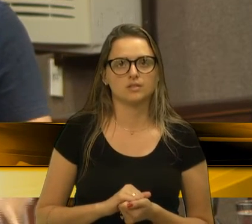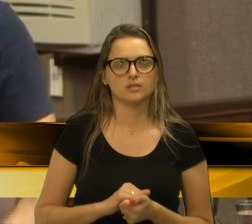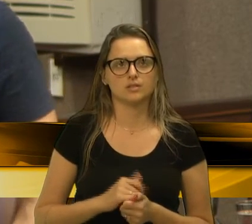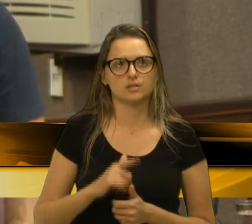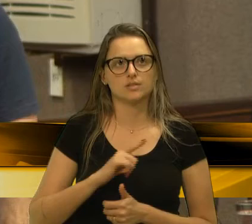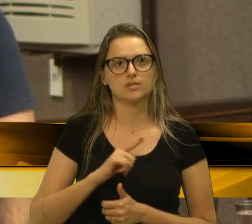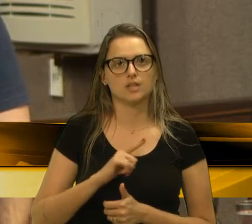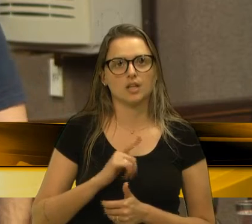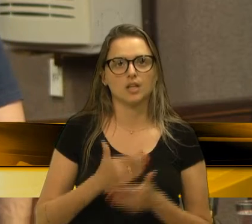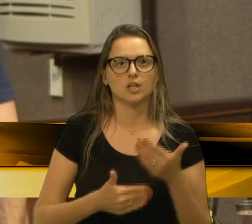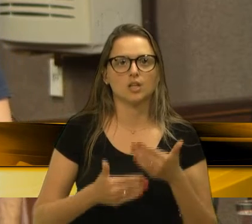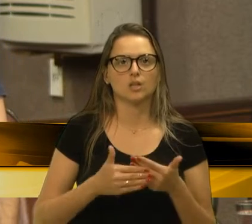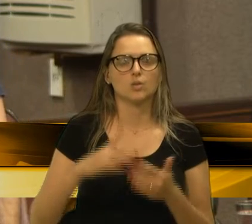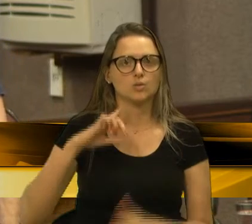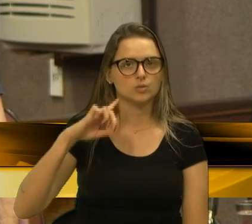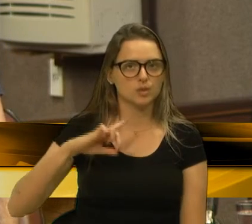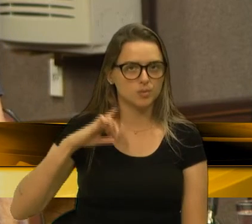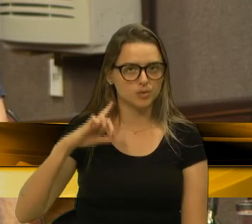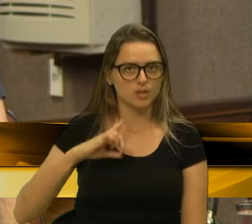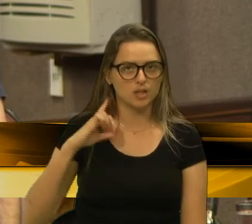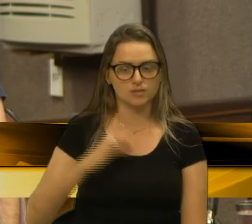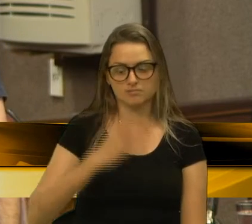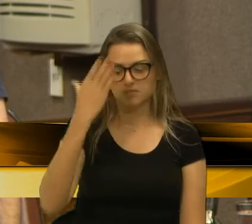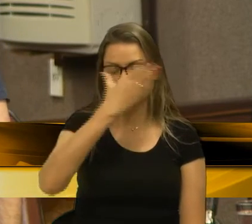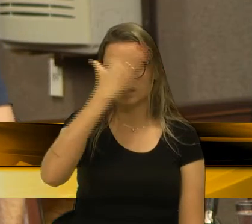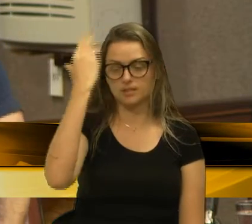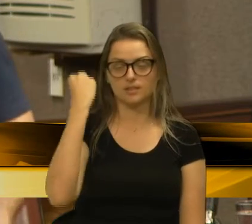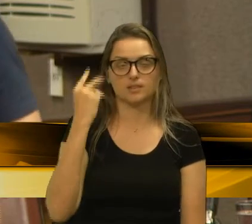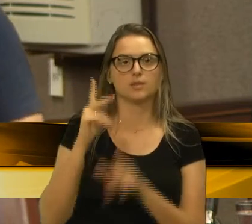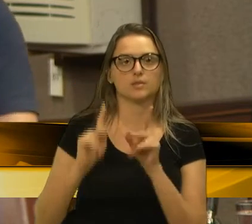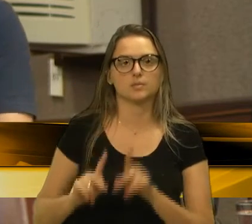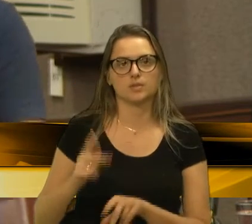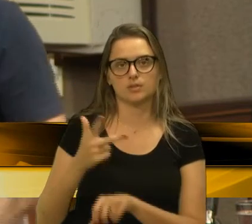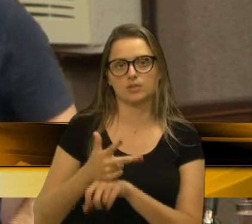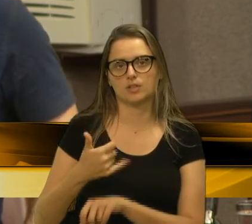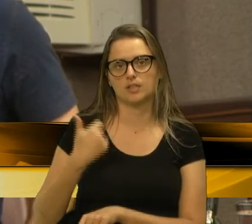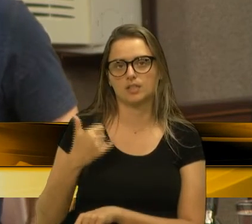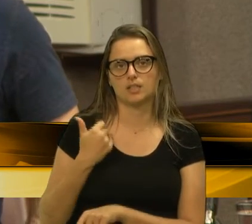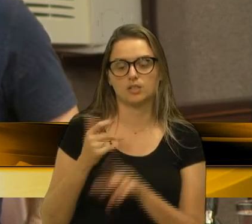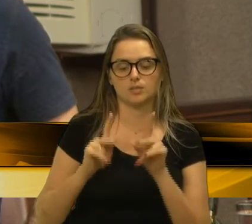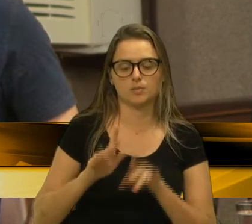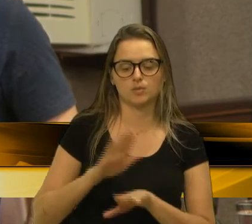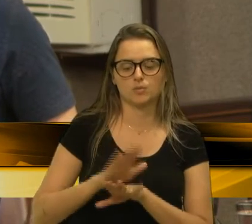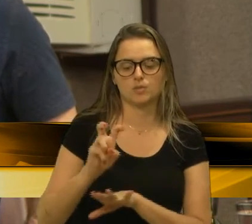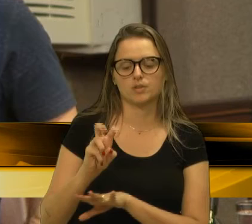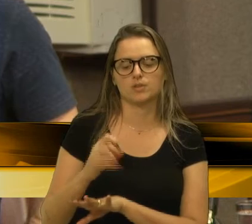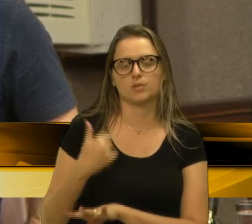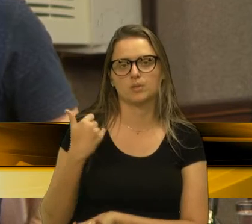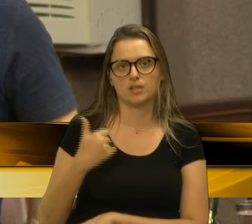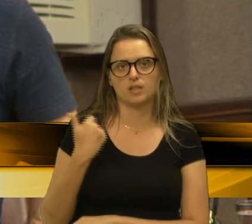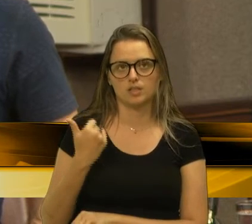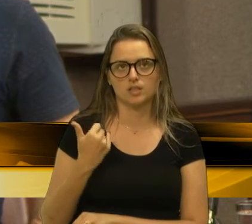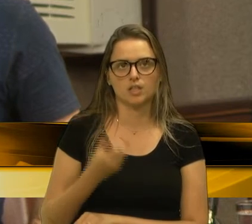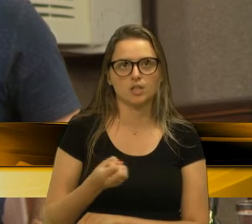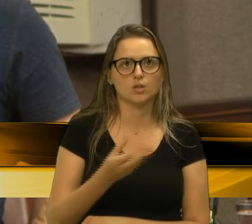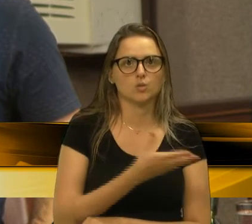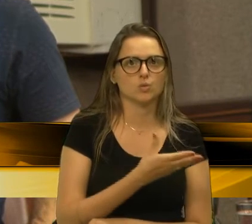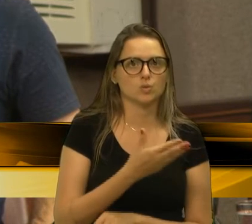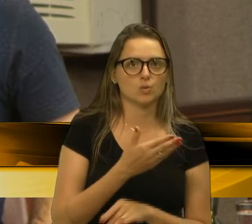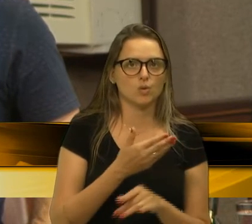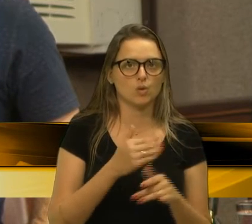dos deputados, que eles esqueceram os idosos, ou as pessoas acima de 50 anos, nesse pacote do mercado de